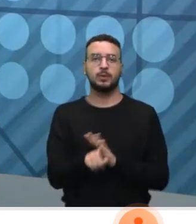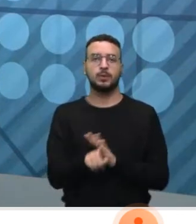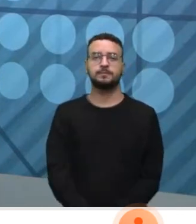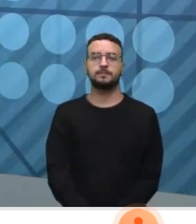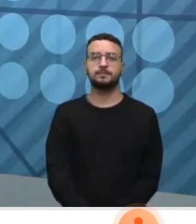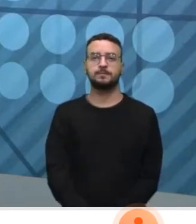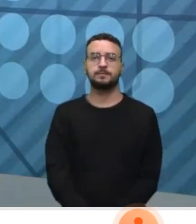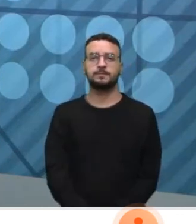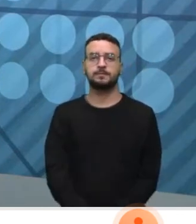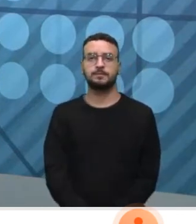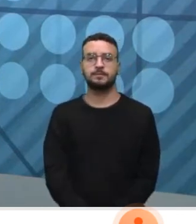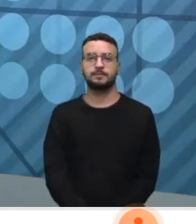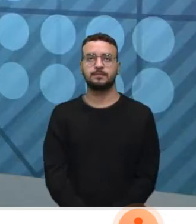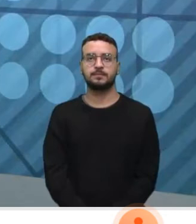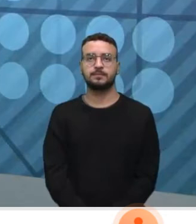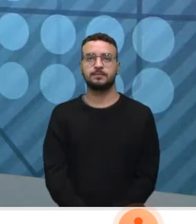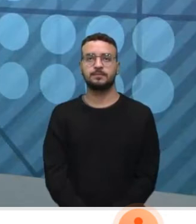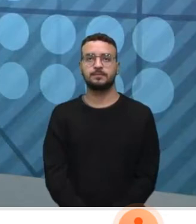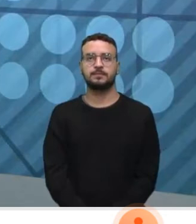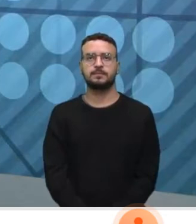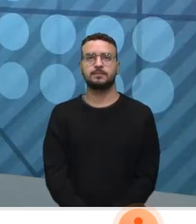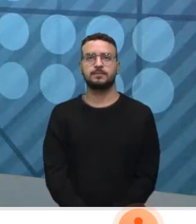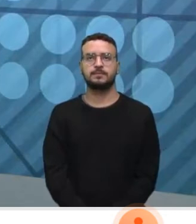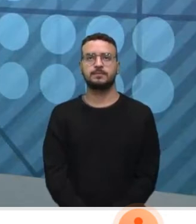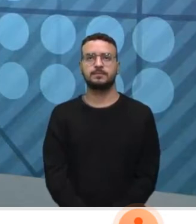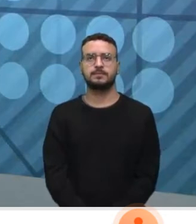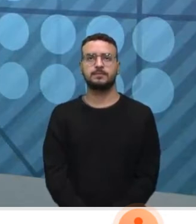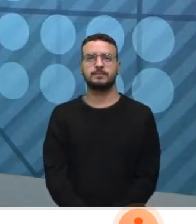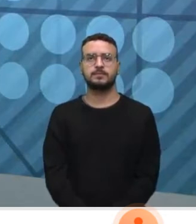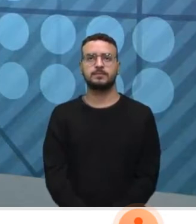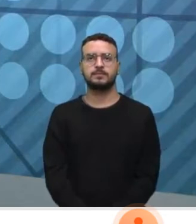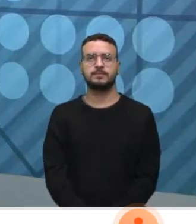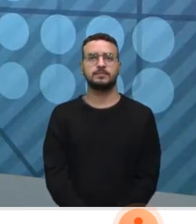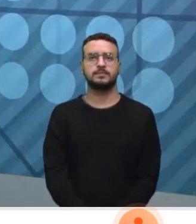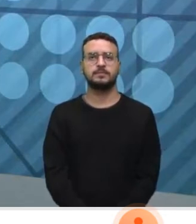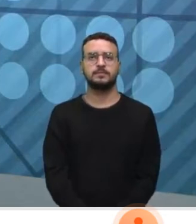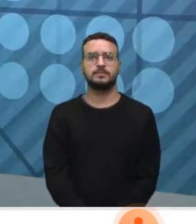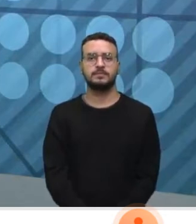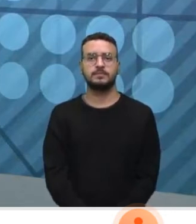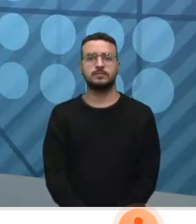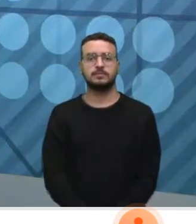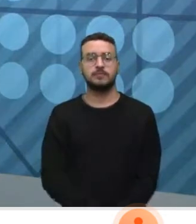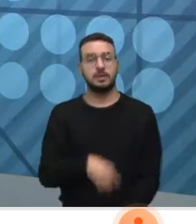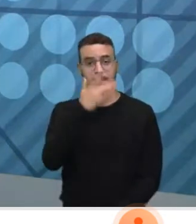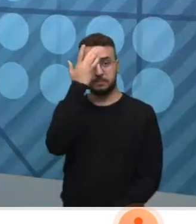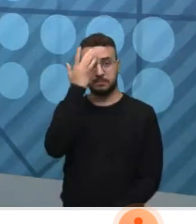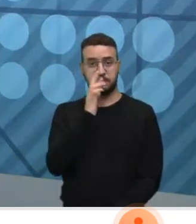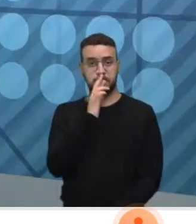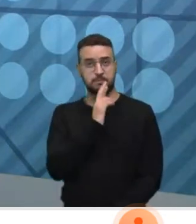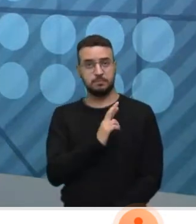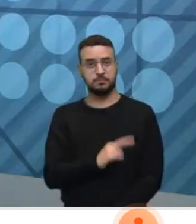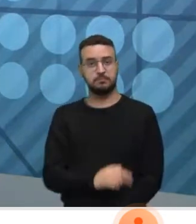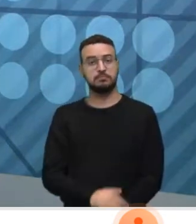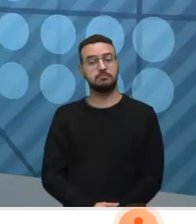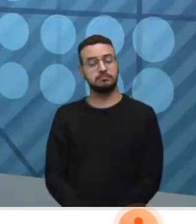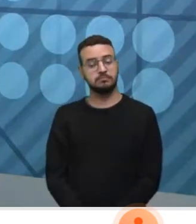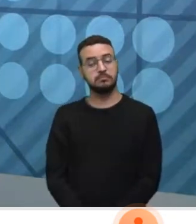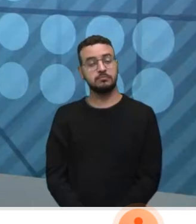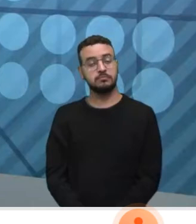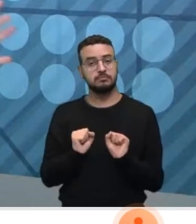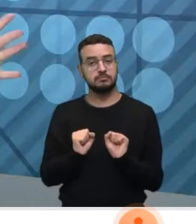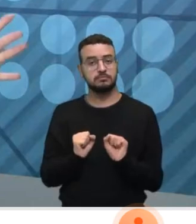Posso sair? Não, posso sair? Aí a pessoa responde pode